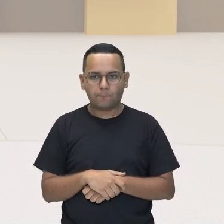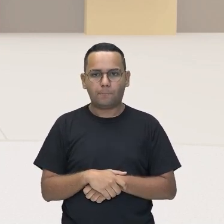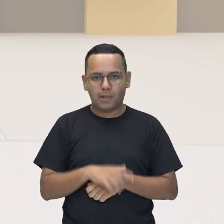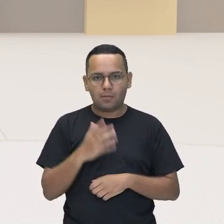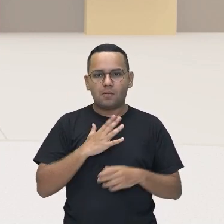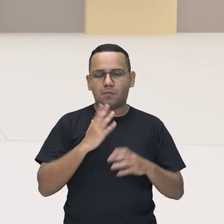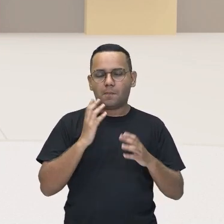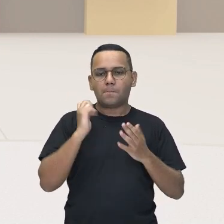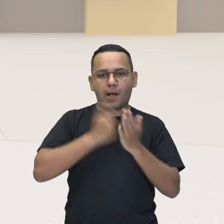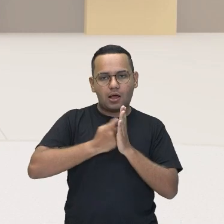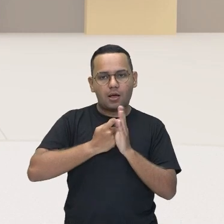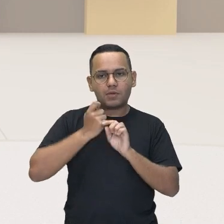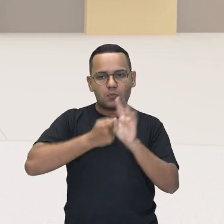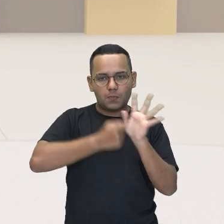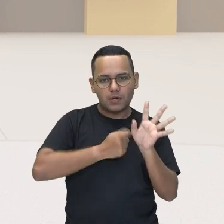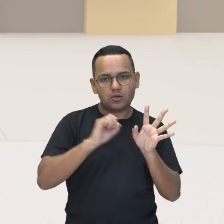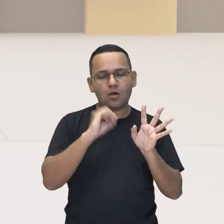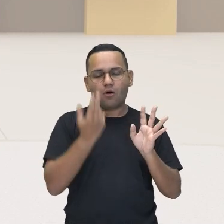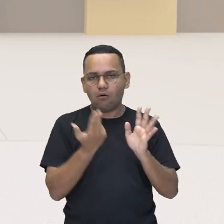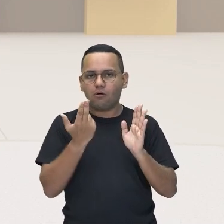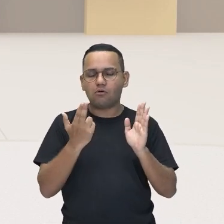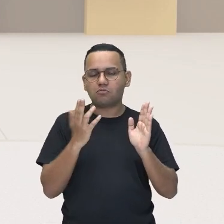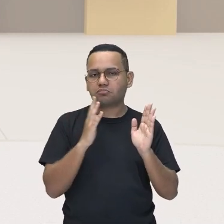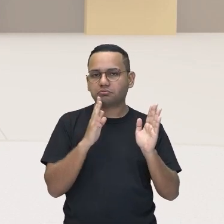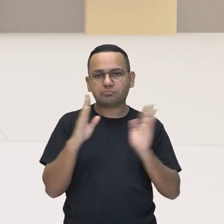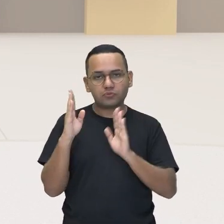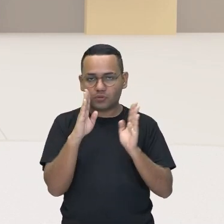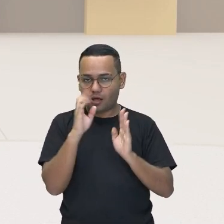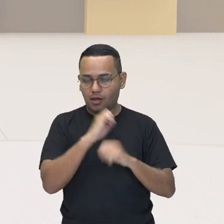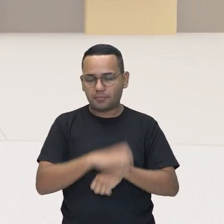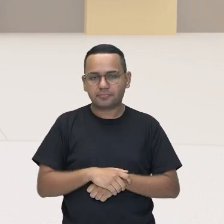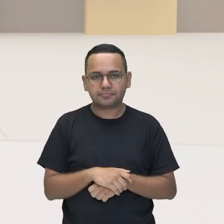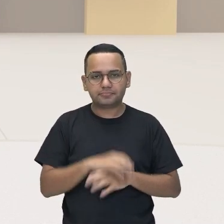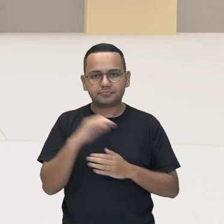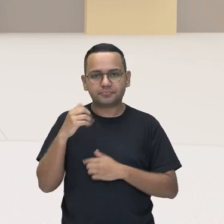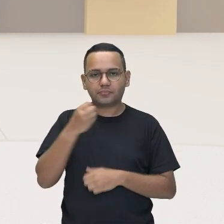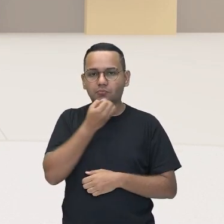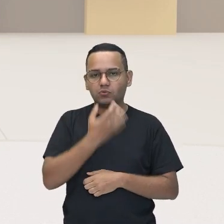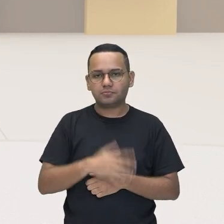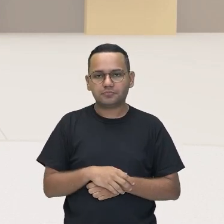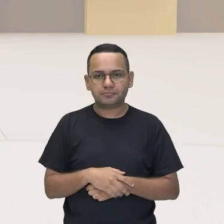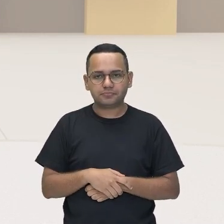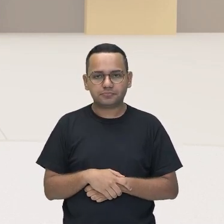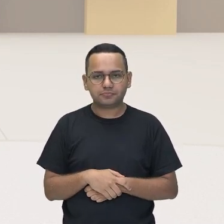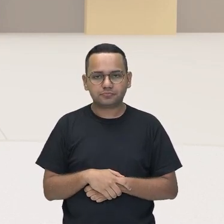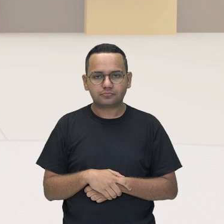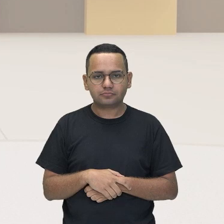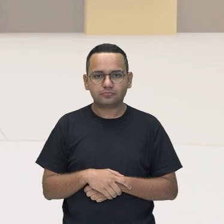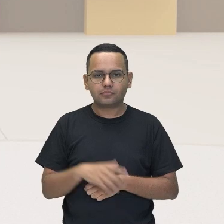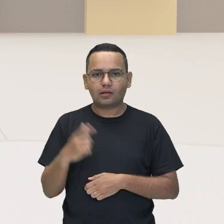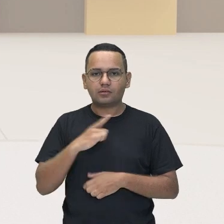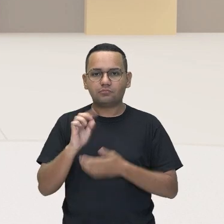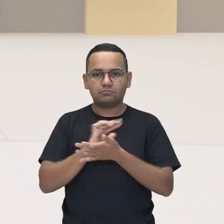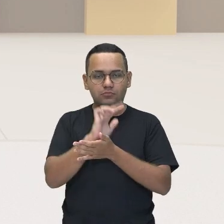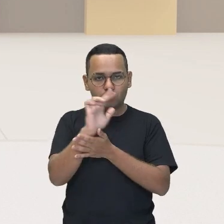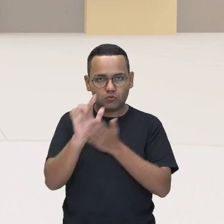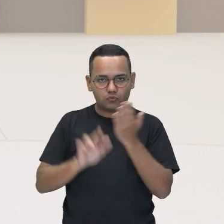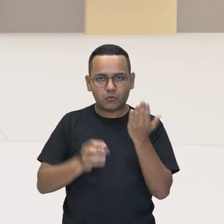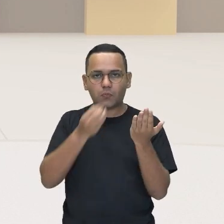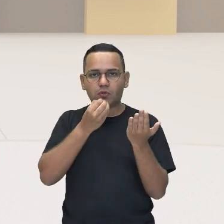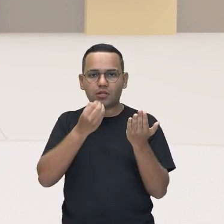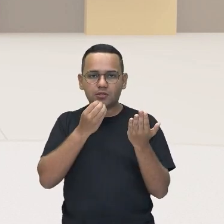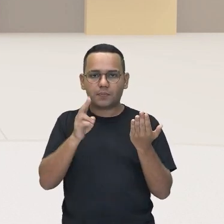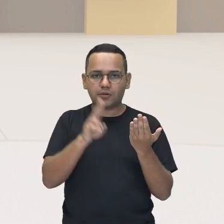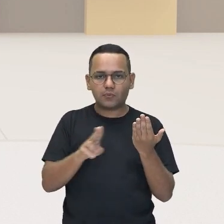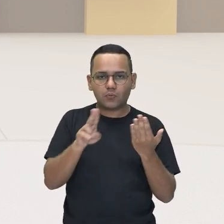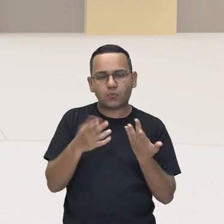financeira, ok? Quais as vantagens do nosso financiamento? Amplitude de opções para uso, né? Você pode usar para carro,